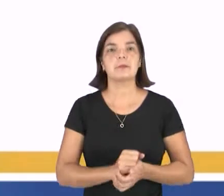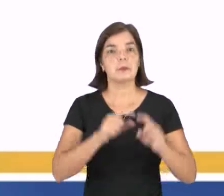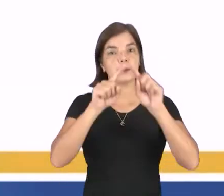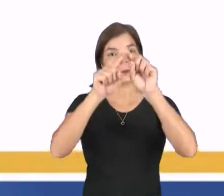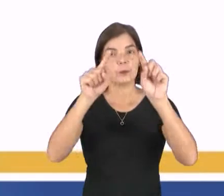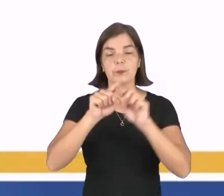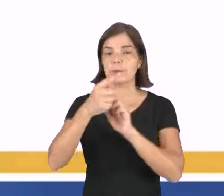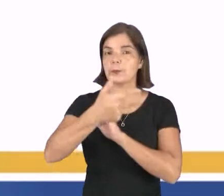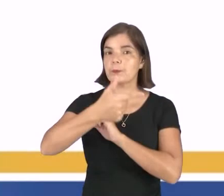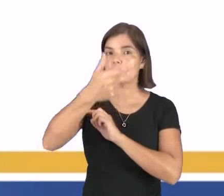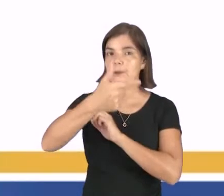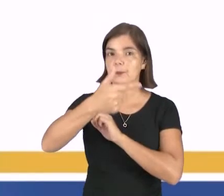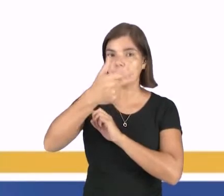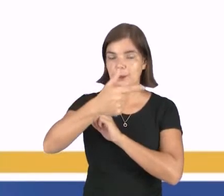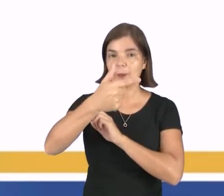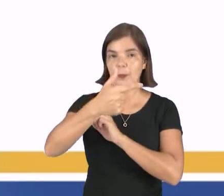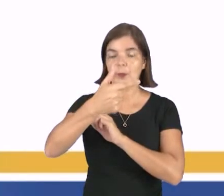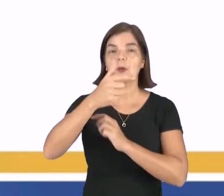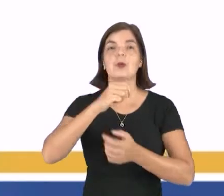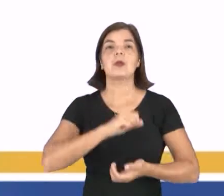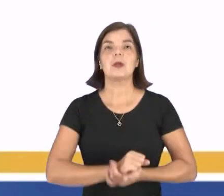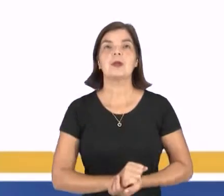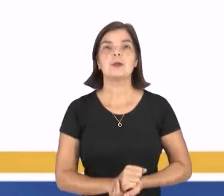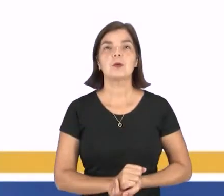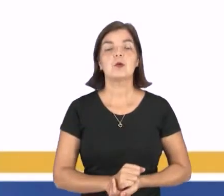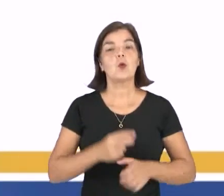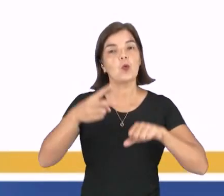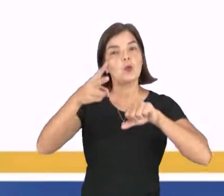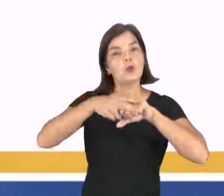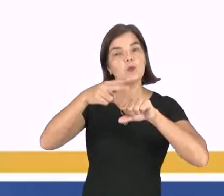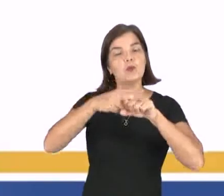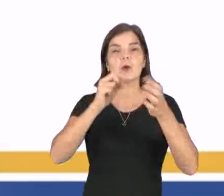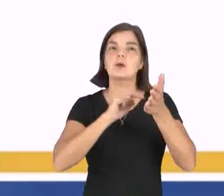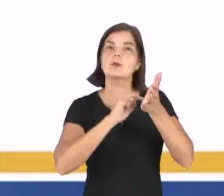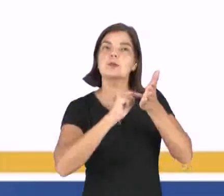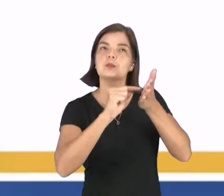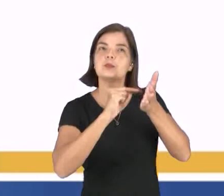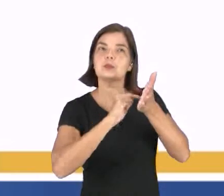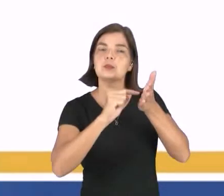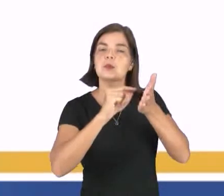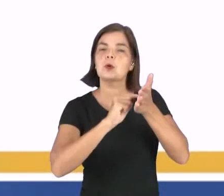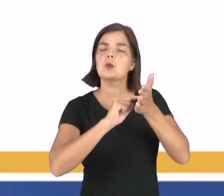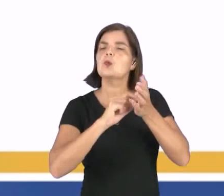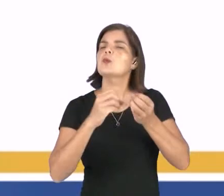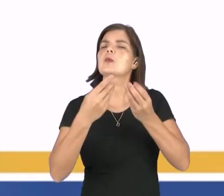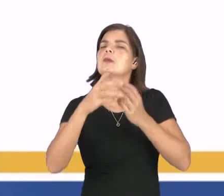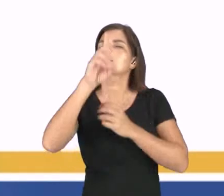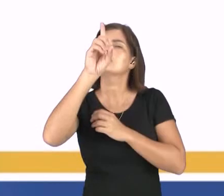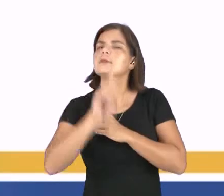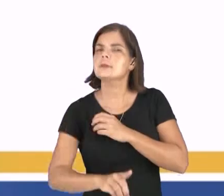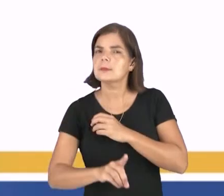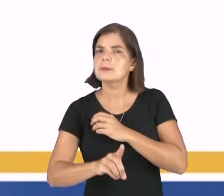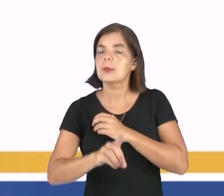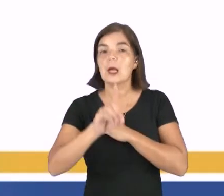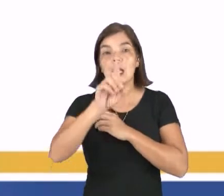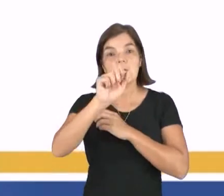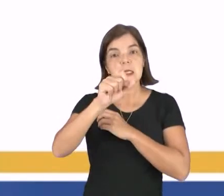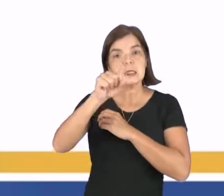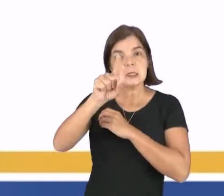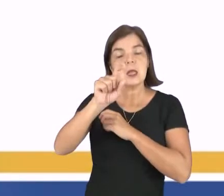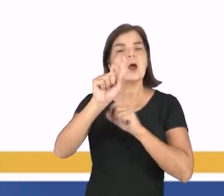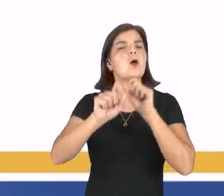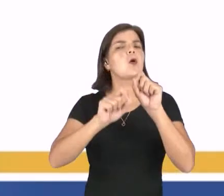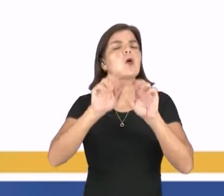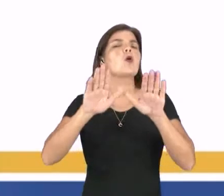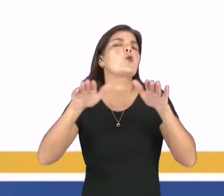balãozinho do primeiro quadrinho o verbo grifado o que lhe dá o direito ele foi flexionado